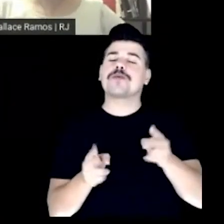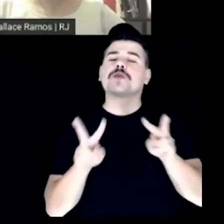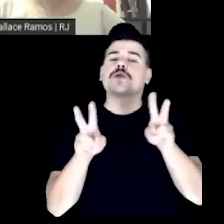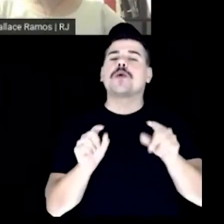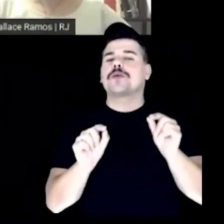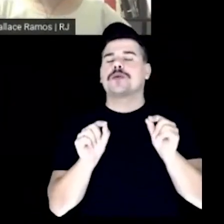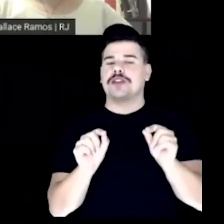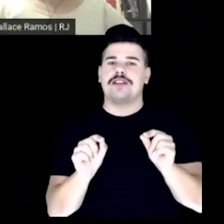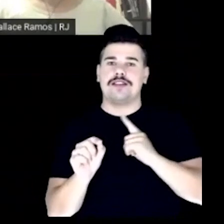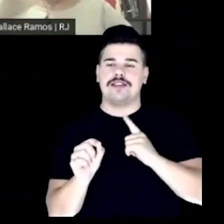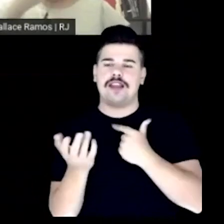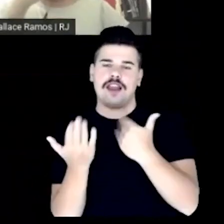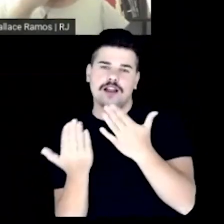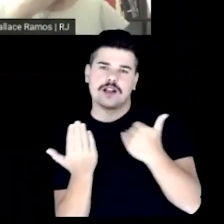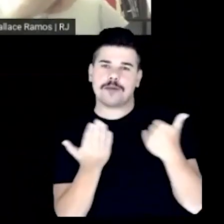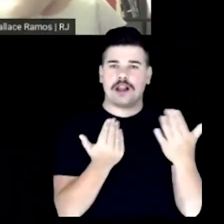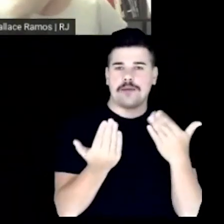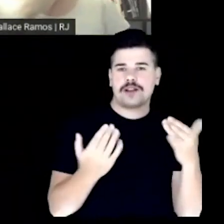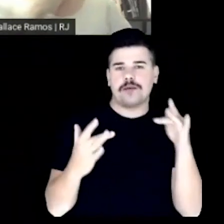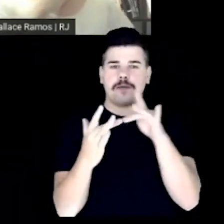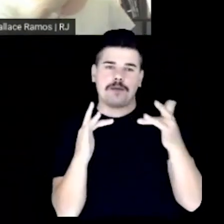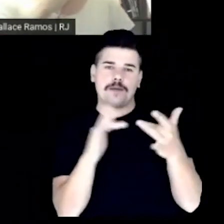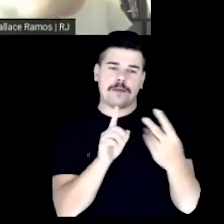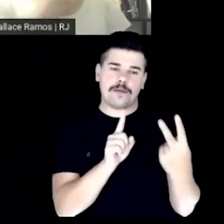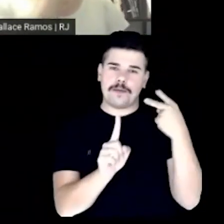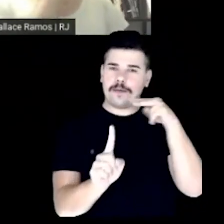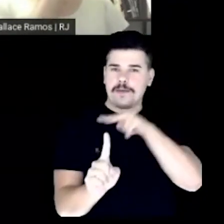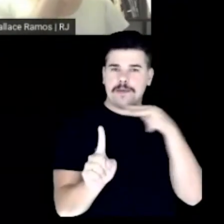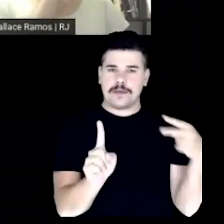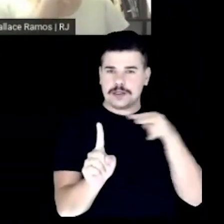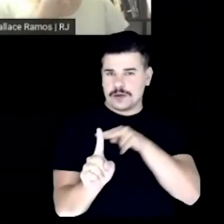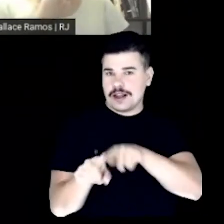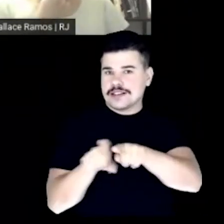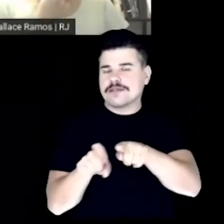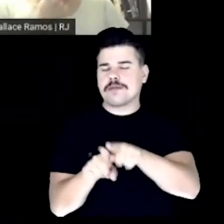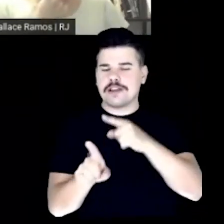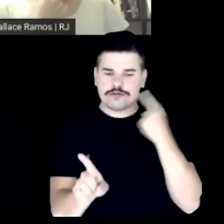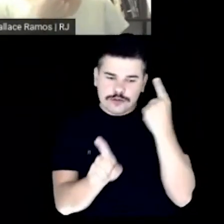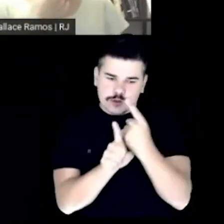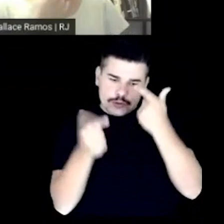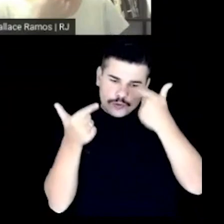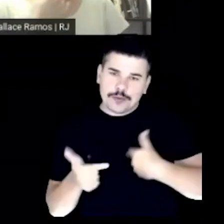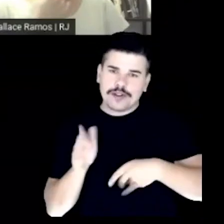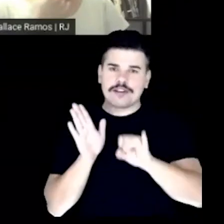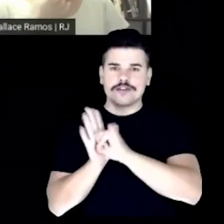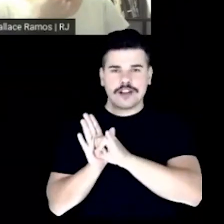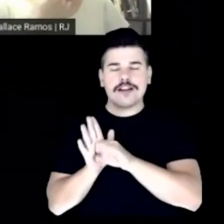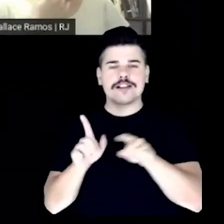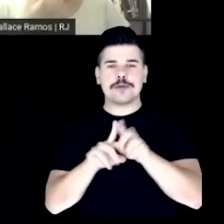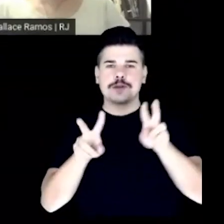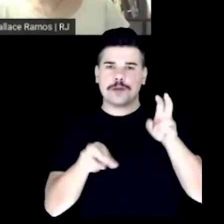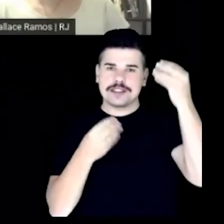deu seguimento, nessa questão dos relacionamentos interpessoais. Dessa questão de descoberta,